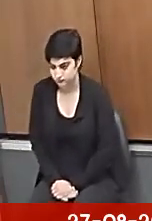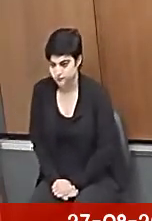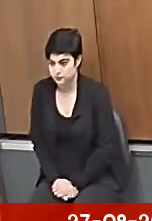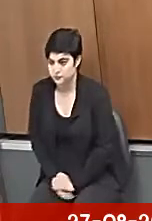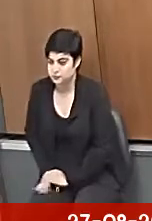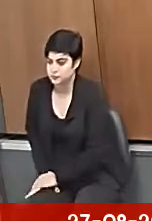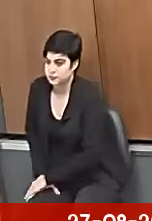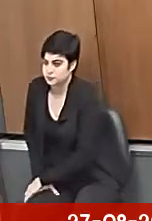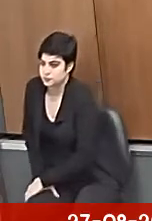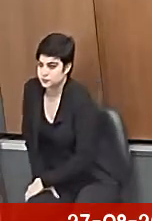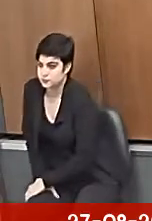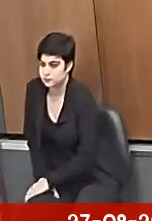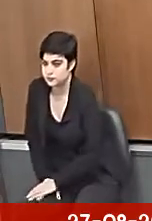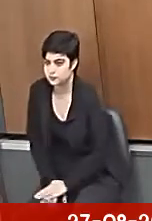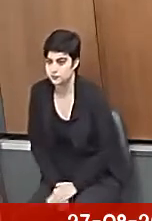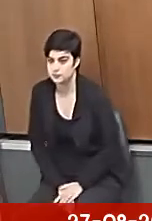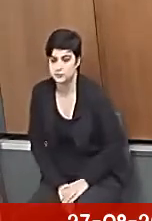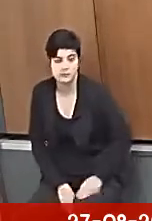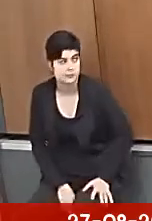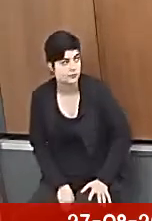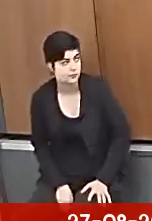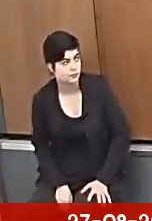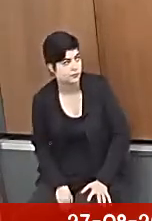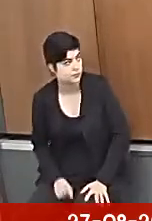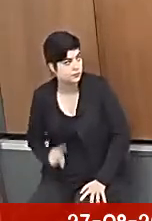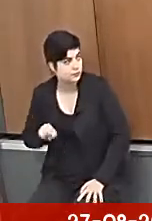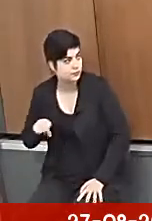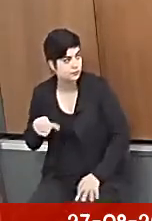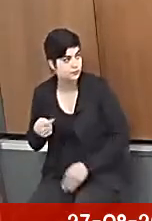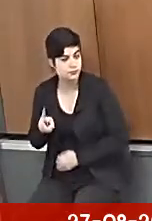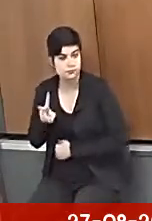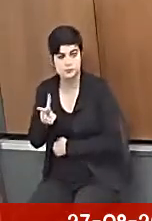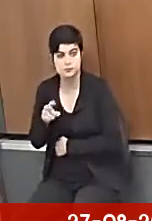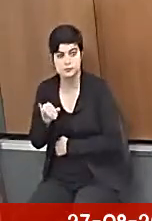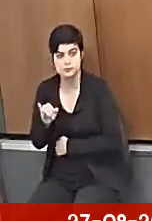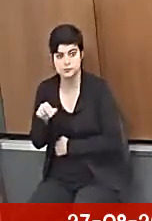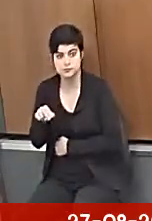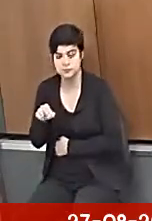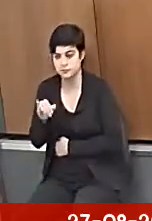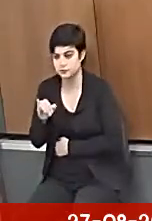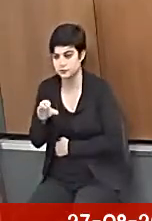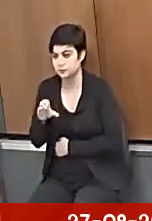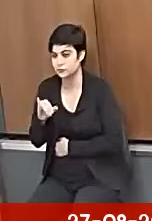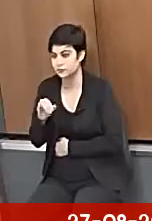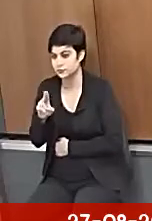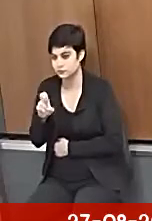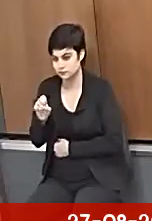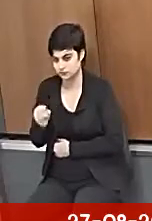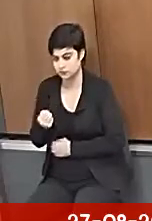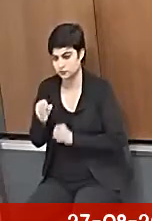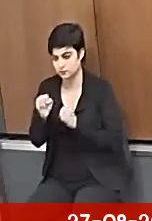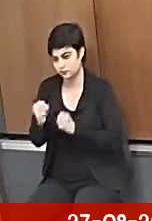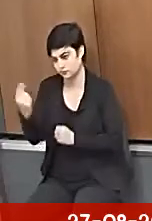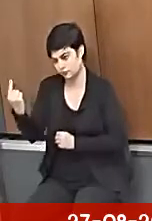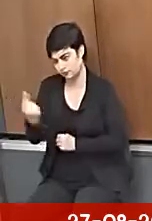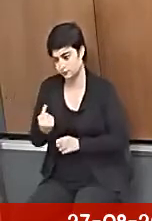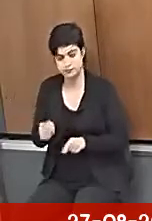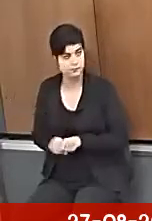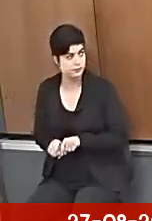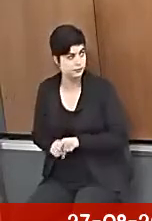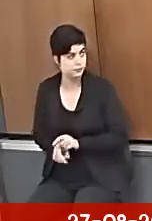e logo em seqüência do vinícius soares que já pode ficar aposta e